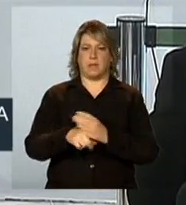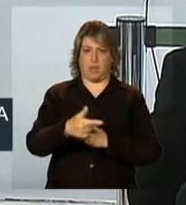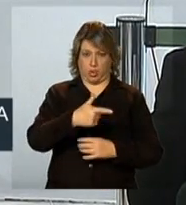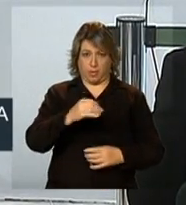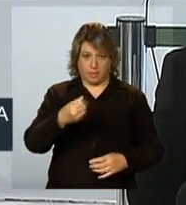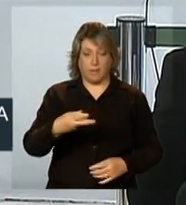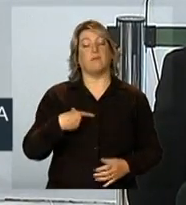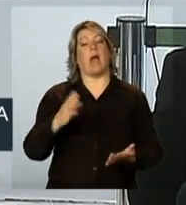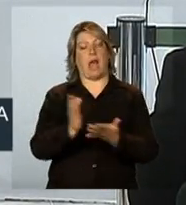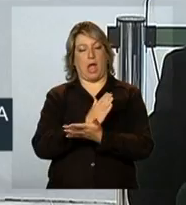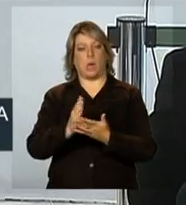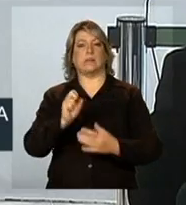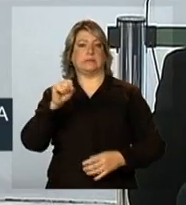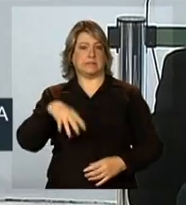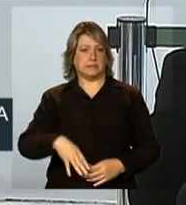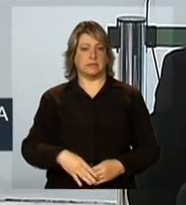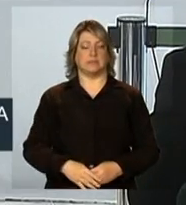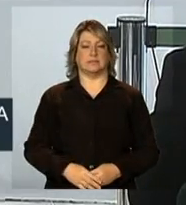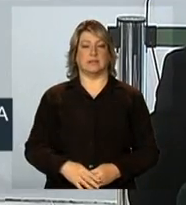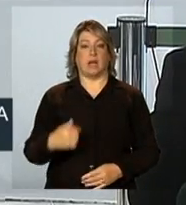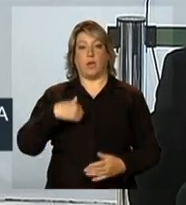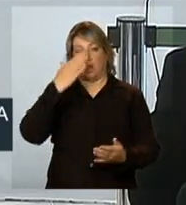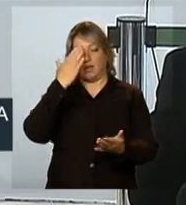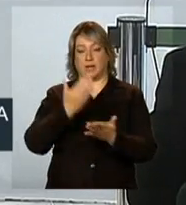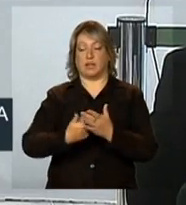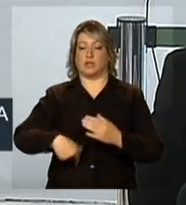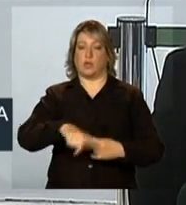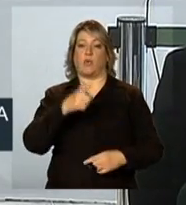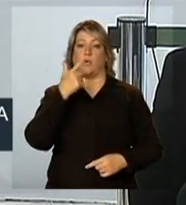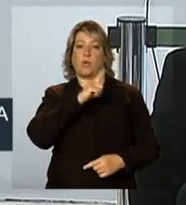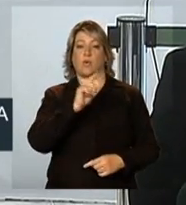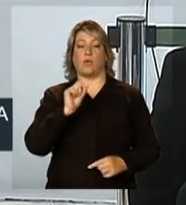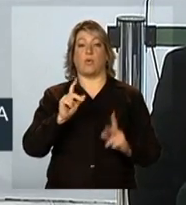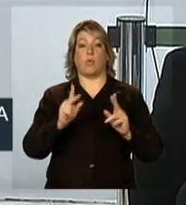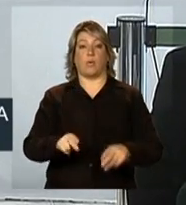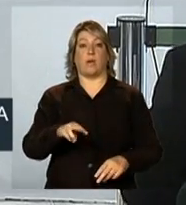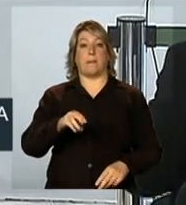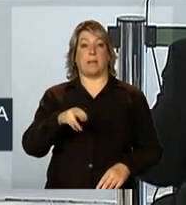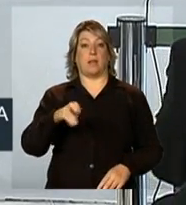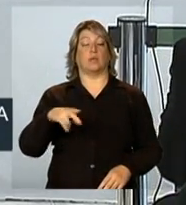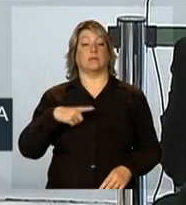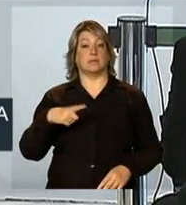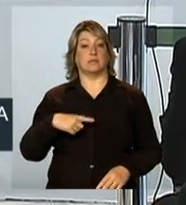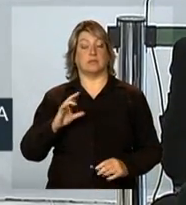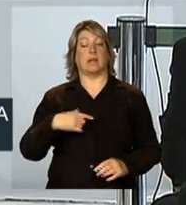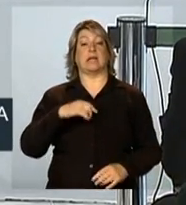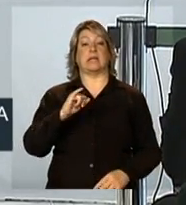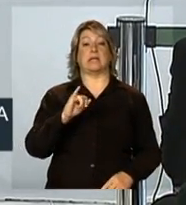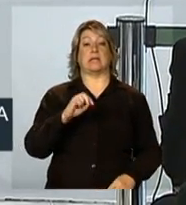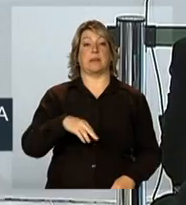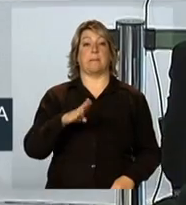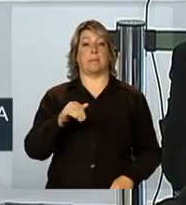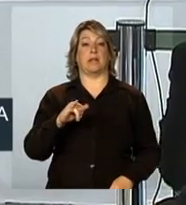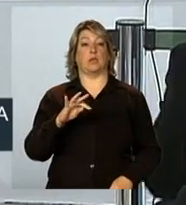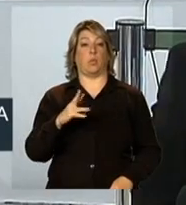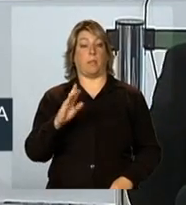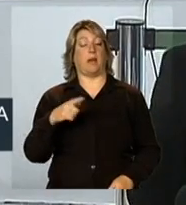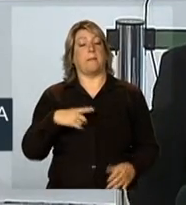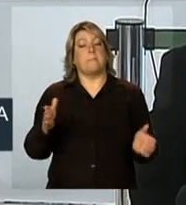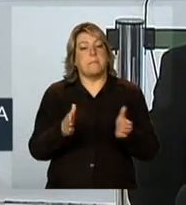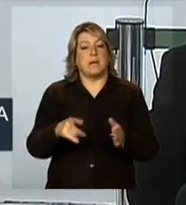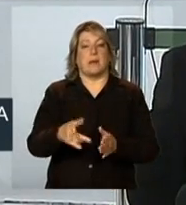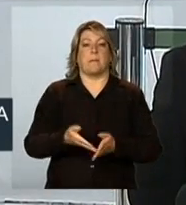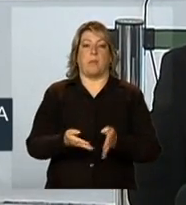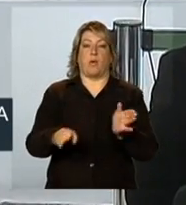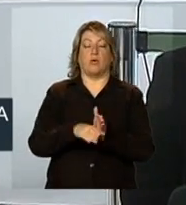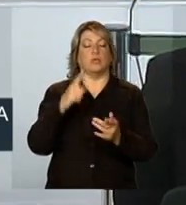sim, alguns eu creio que a gente consiga, como Manaus, que já está bem avançado, Imbituba, que é um porto pequeno, e nós já